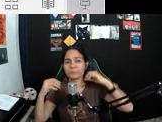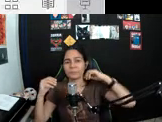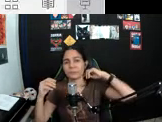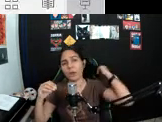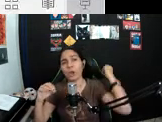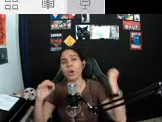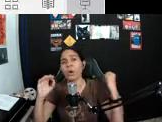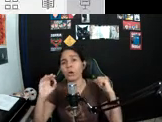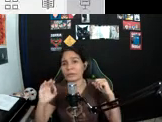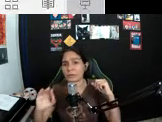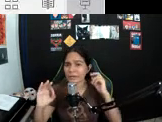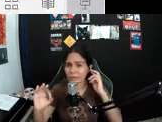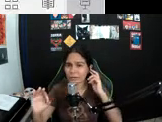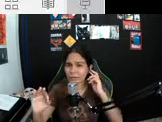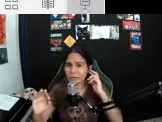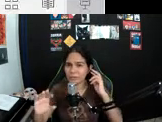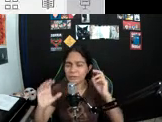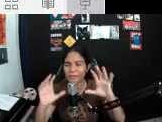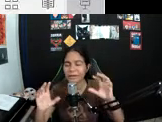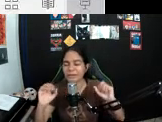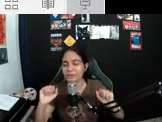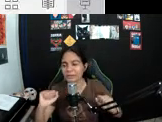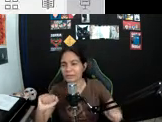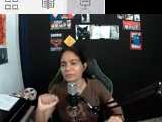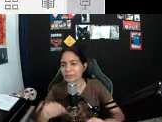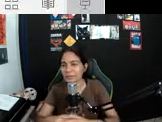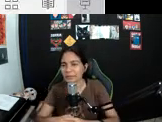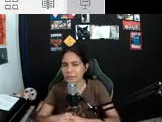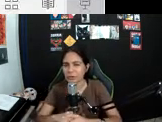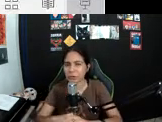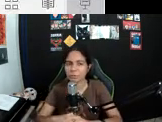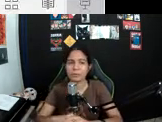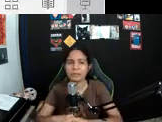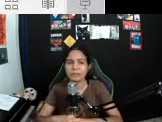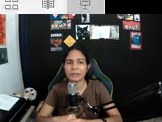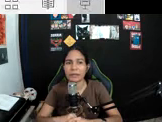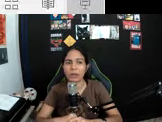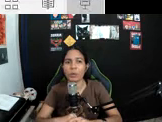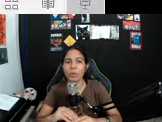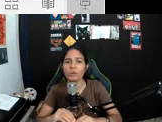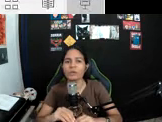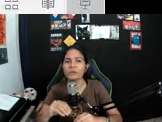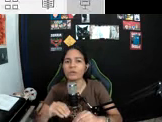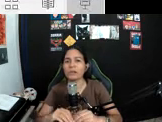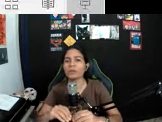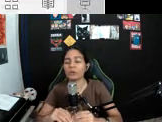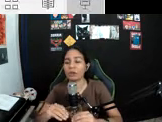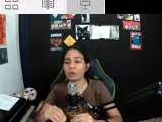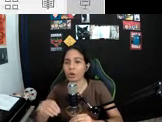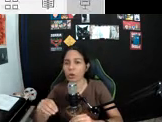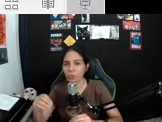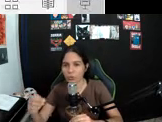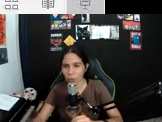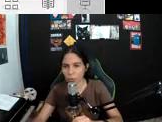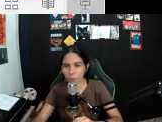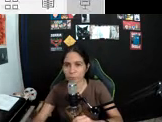tá? Então, na resolução, nesse trechinho da 256 de 2001, diz que o uso do título